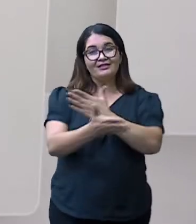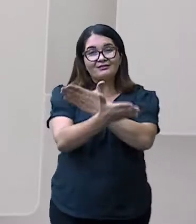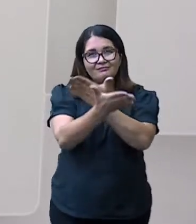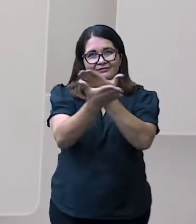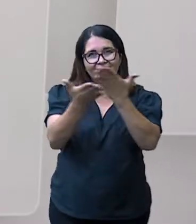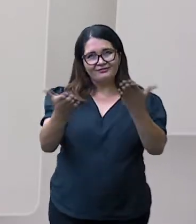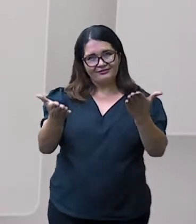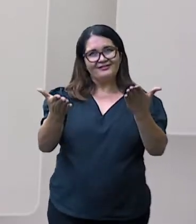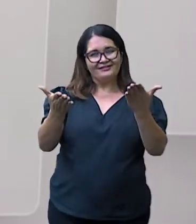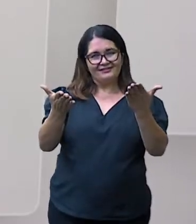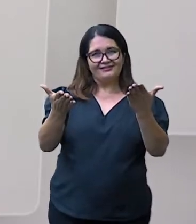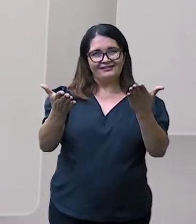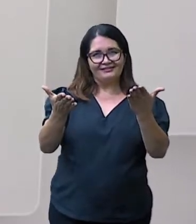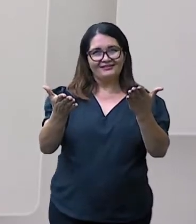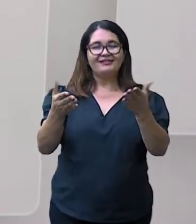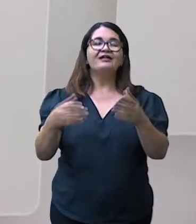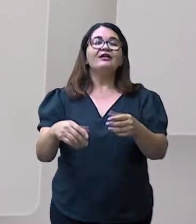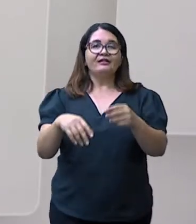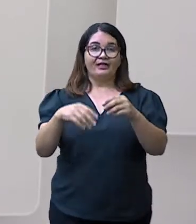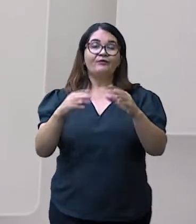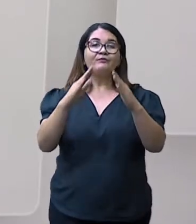vocês,